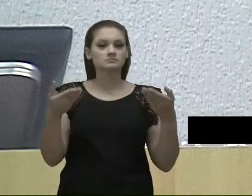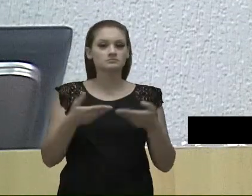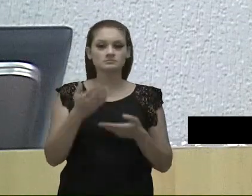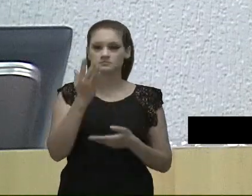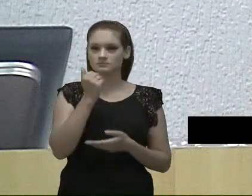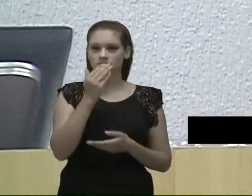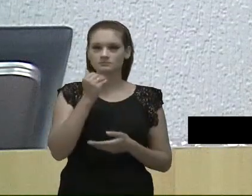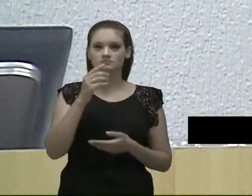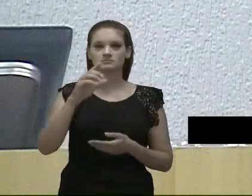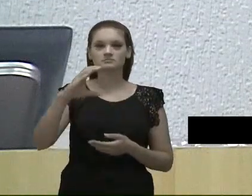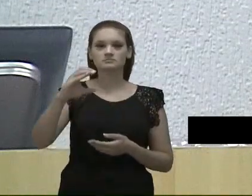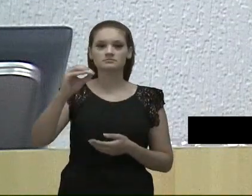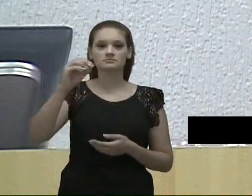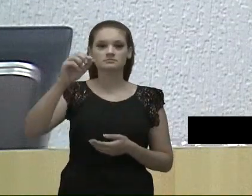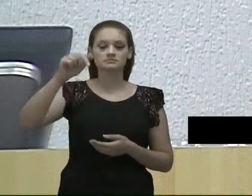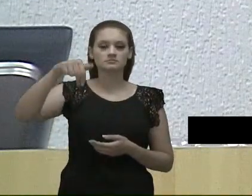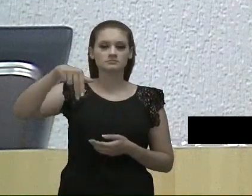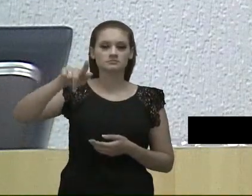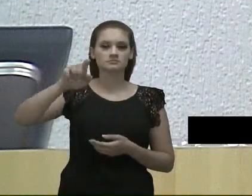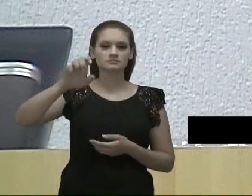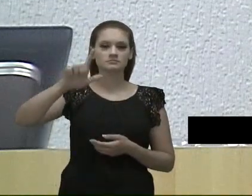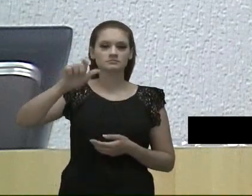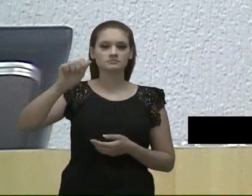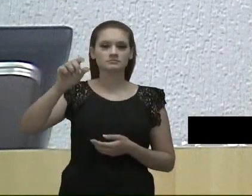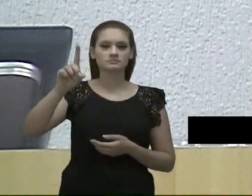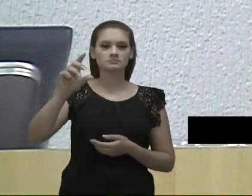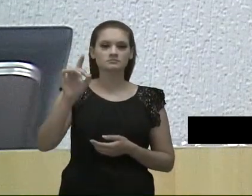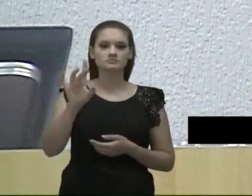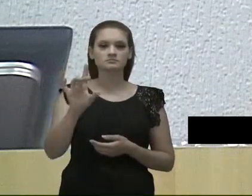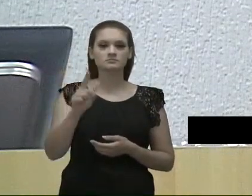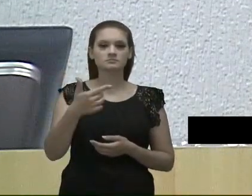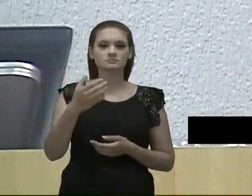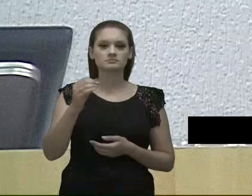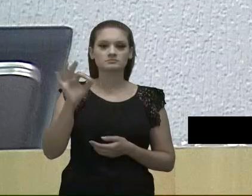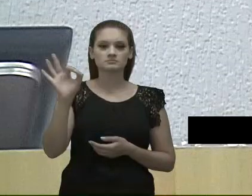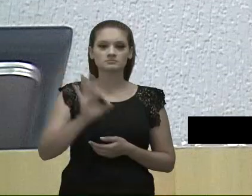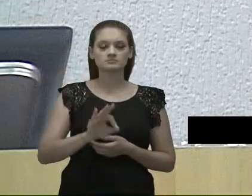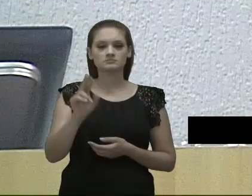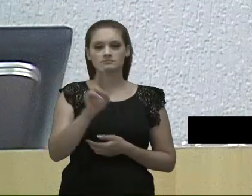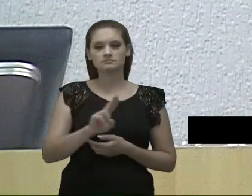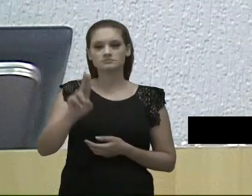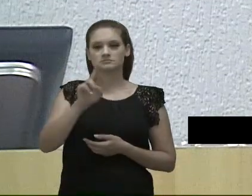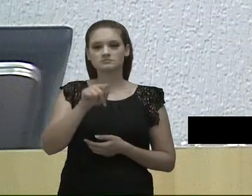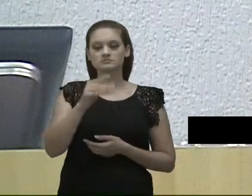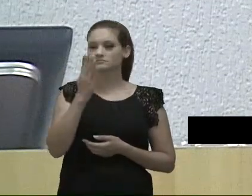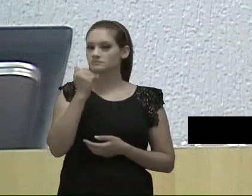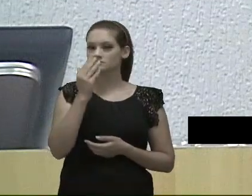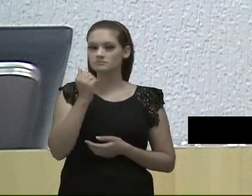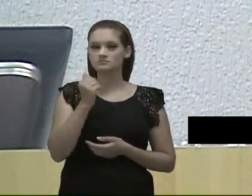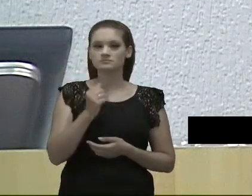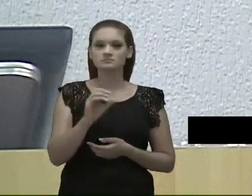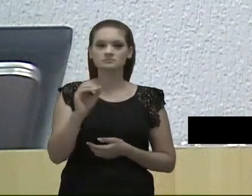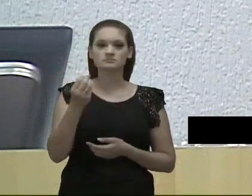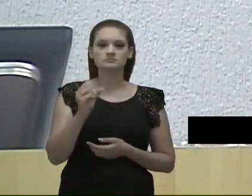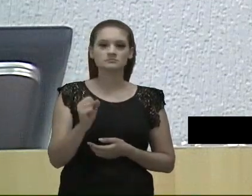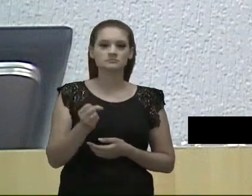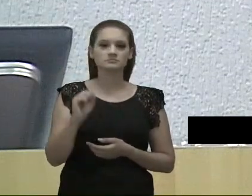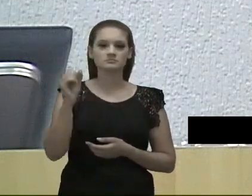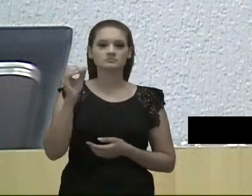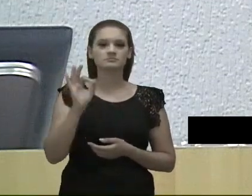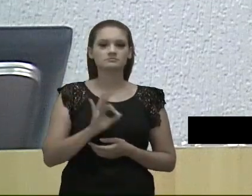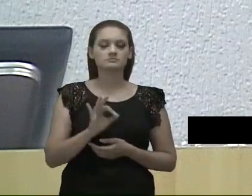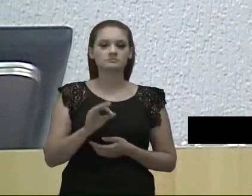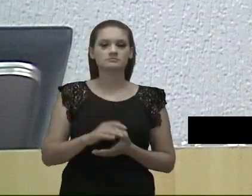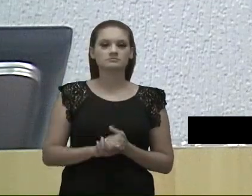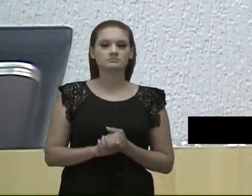é congelada e somente 20% dos médicos fazem uso dessa alimentação congelada. 80% não consegue comer a comida